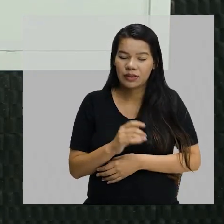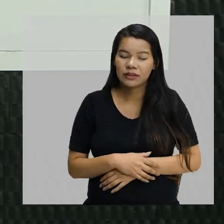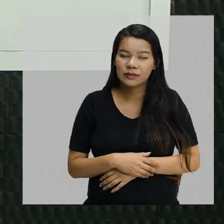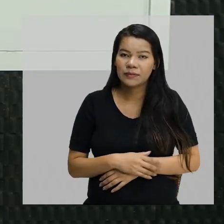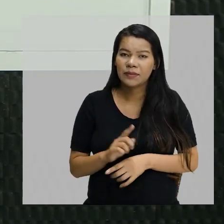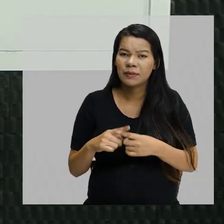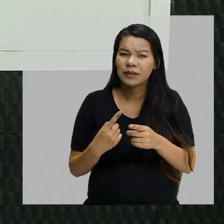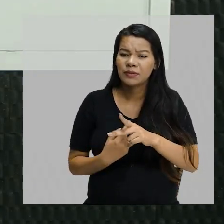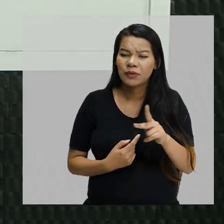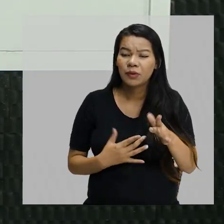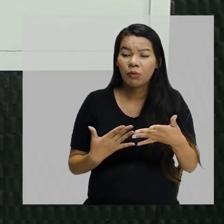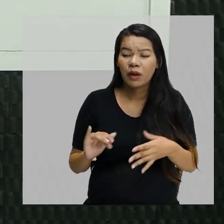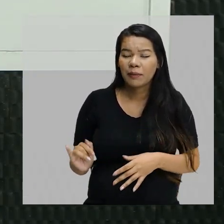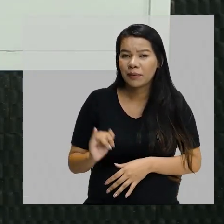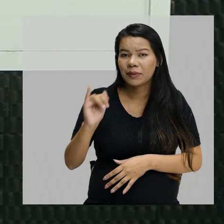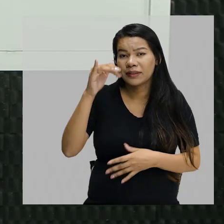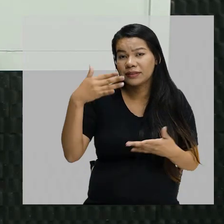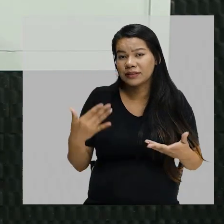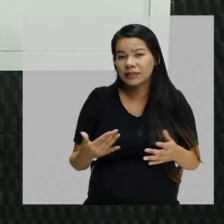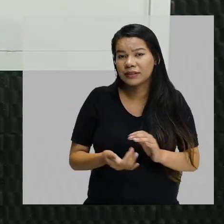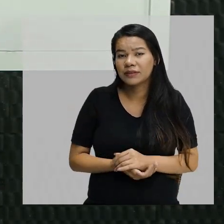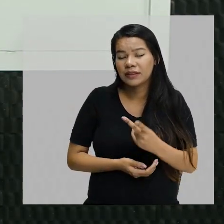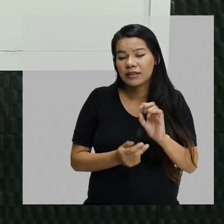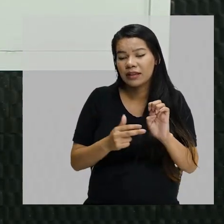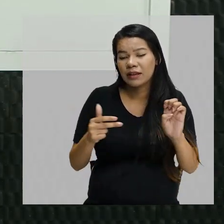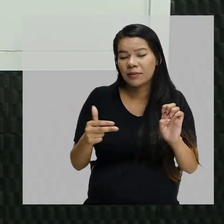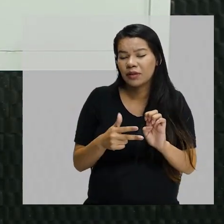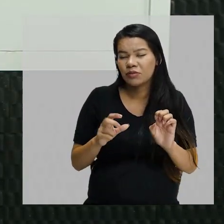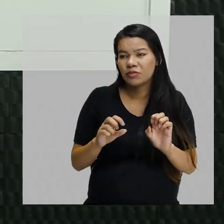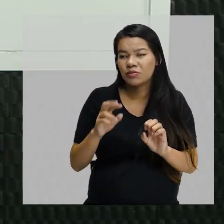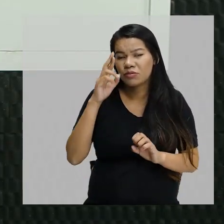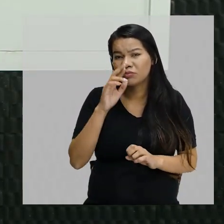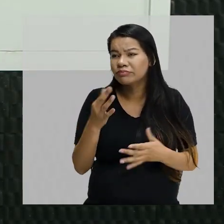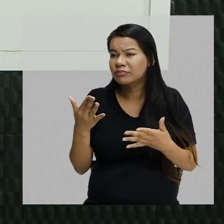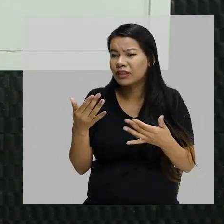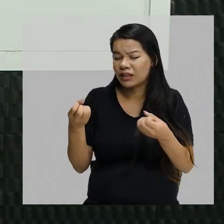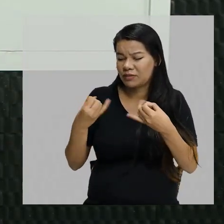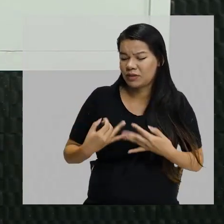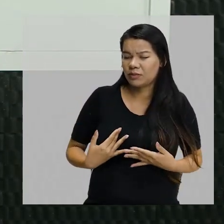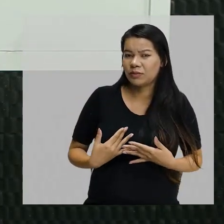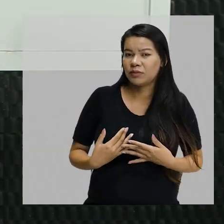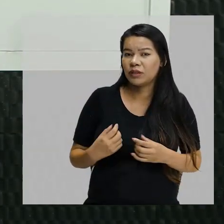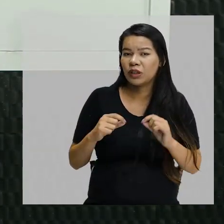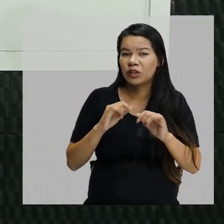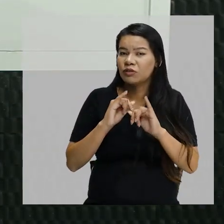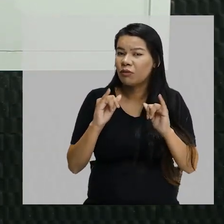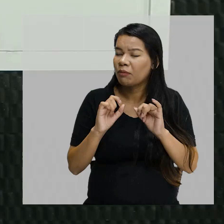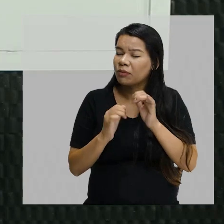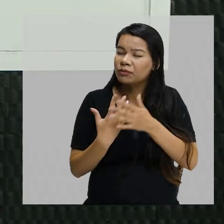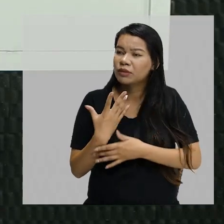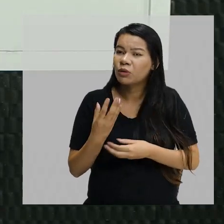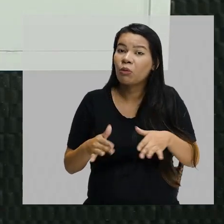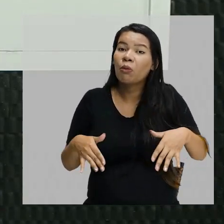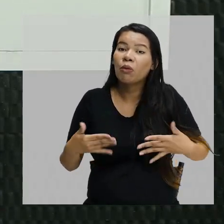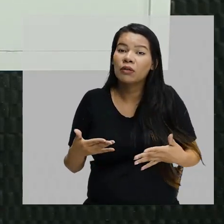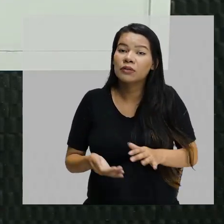assim mas Professor qual a importância então deste elemento que o senhor está falando para gente Para que esses dados sejam gerados esses dados como são gerados